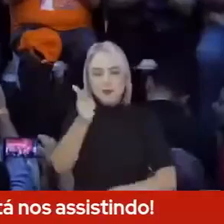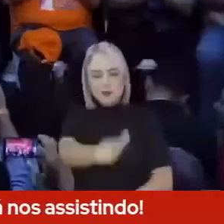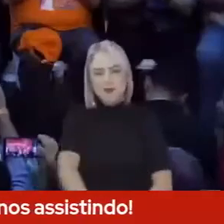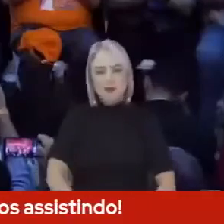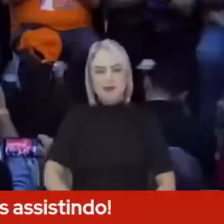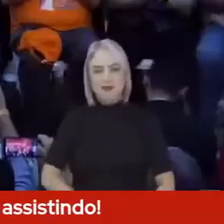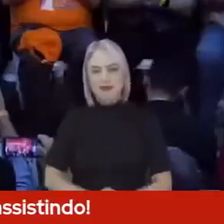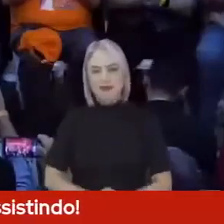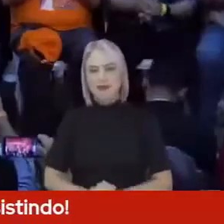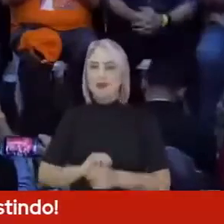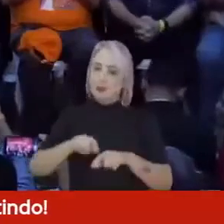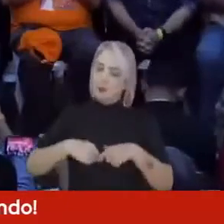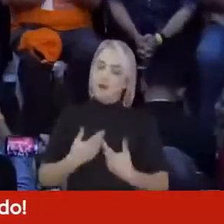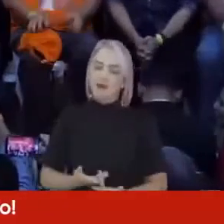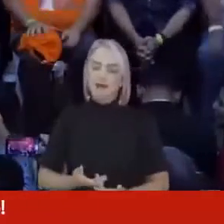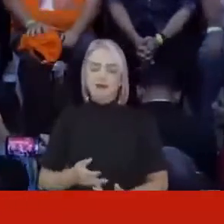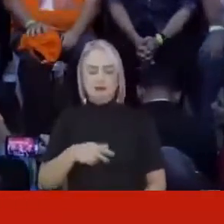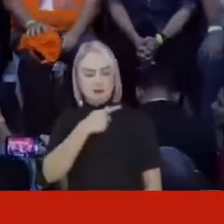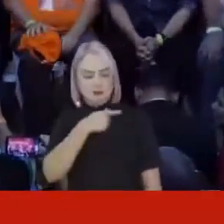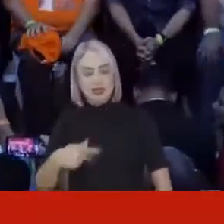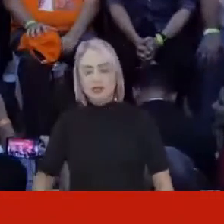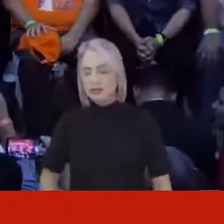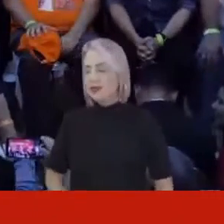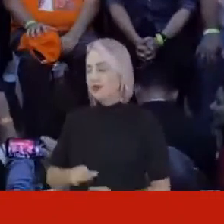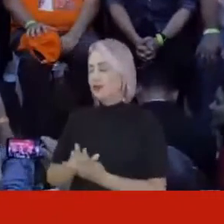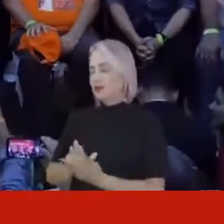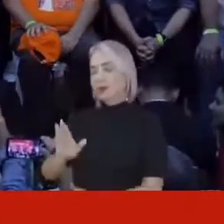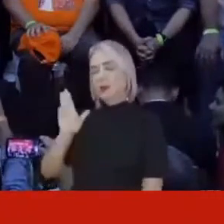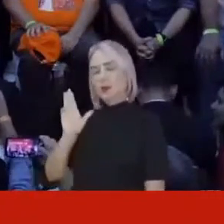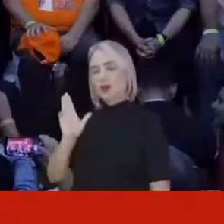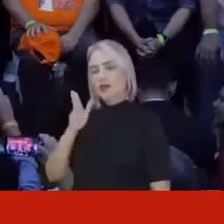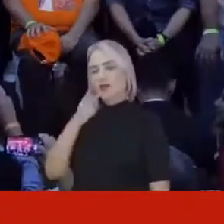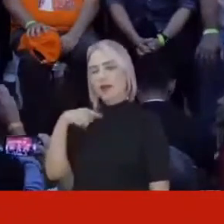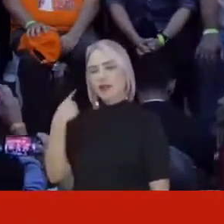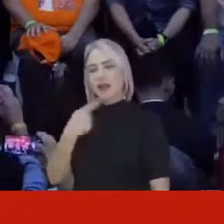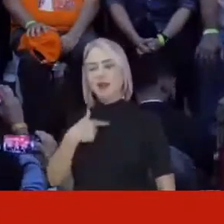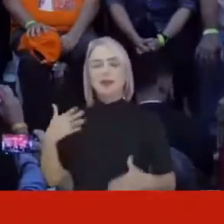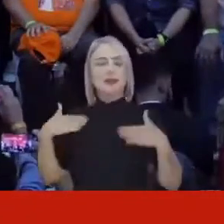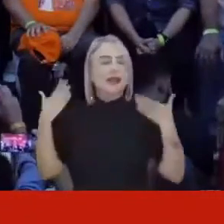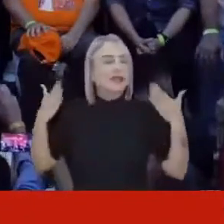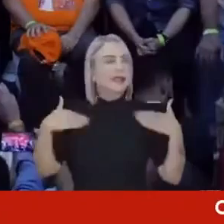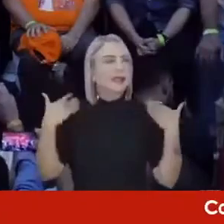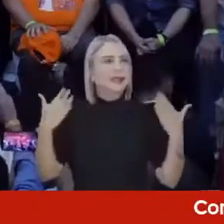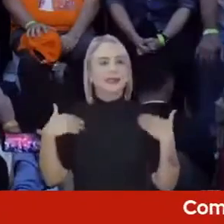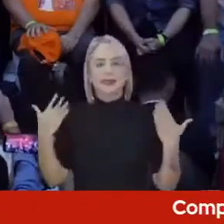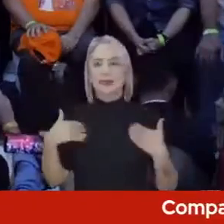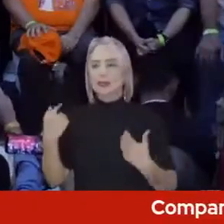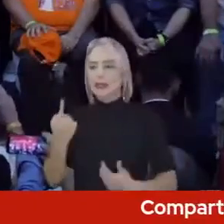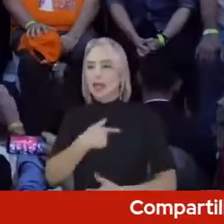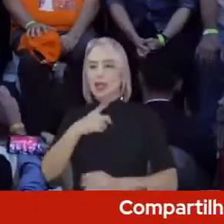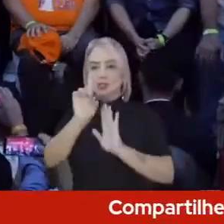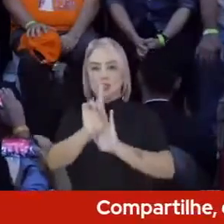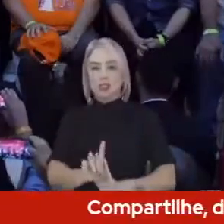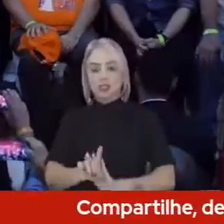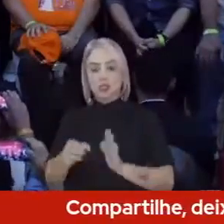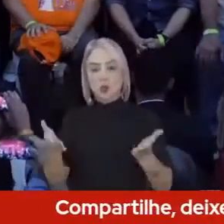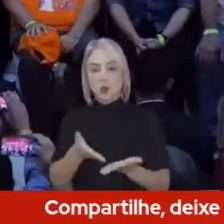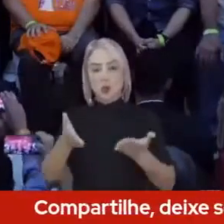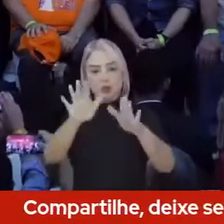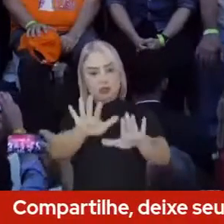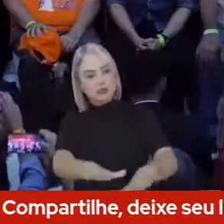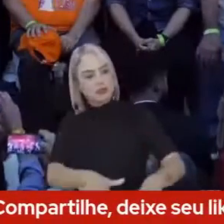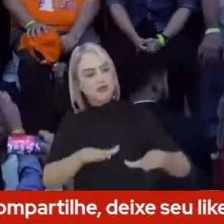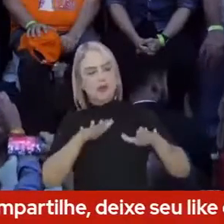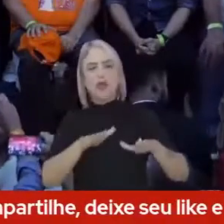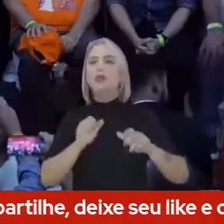isso, presidente, dizer a você da nossa alegria, da alegria da nossa direção hoje aqui, de poder... Está